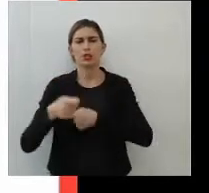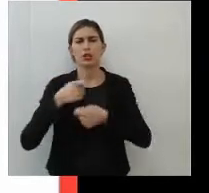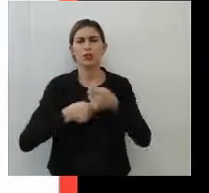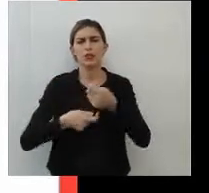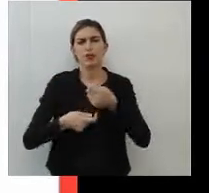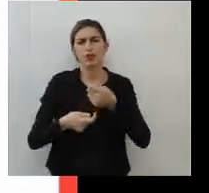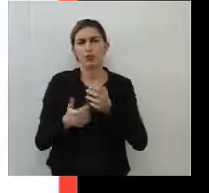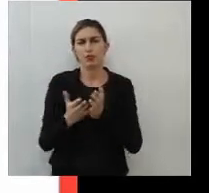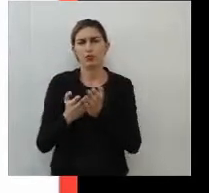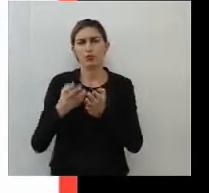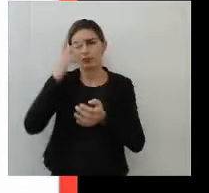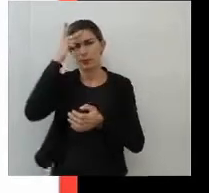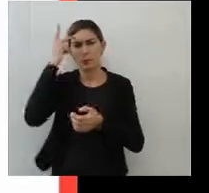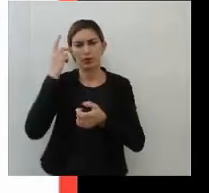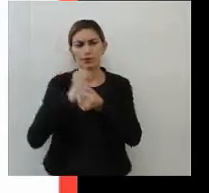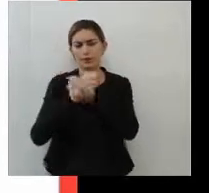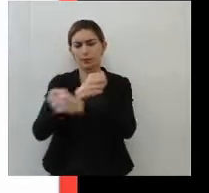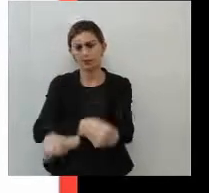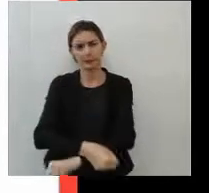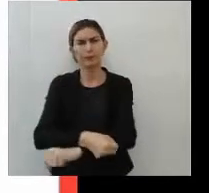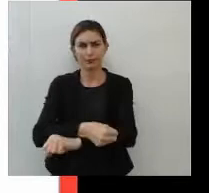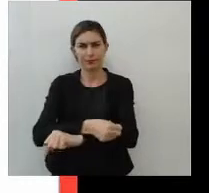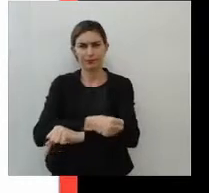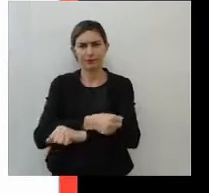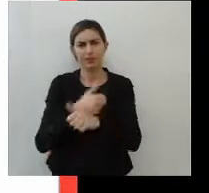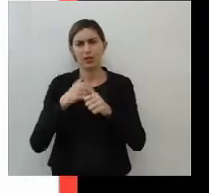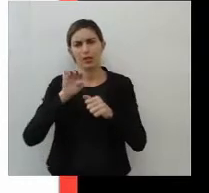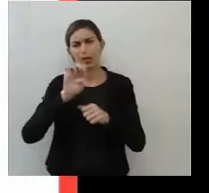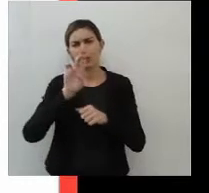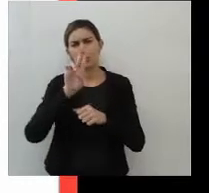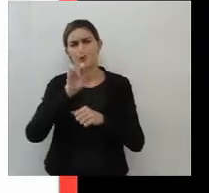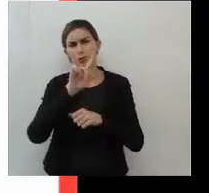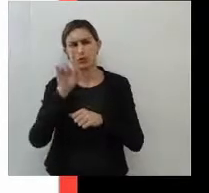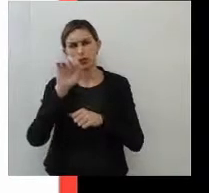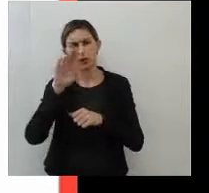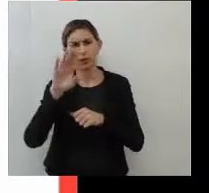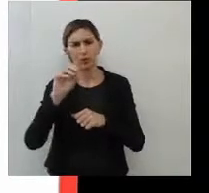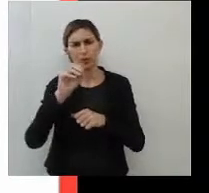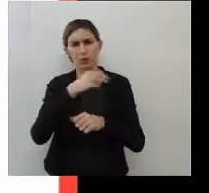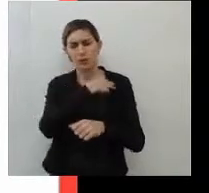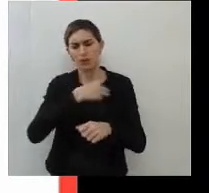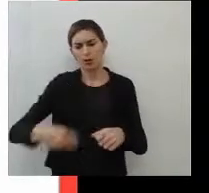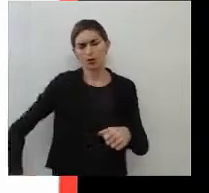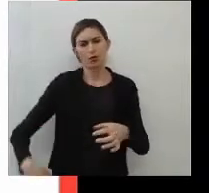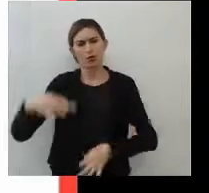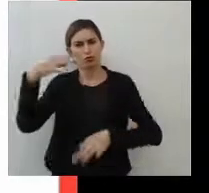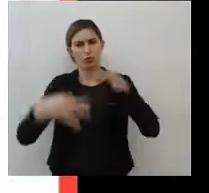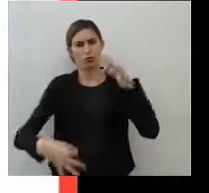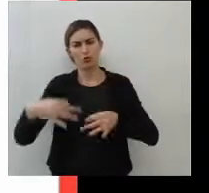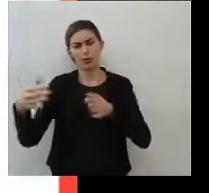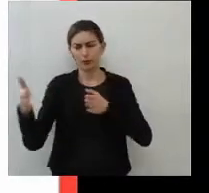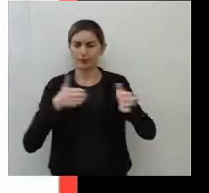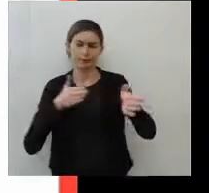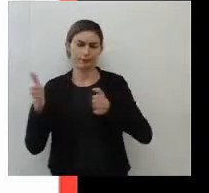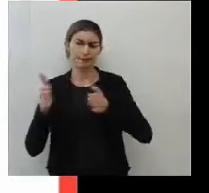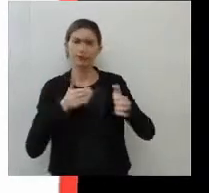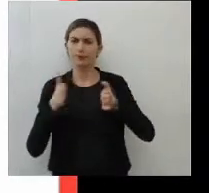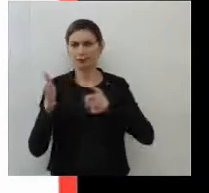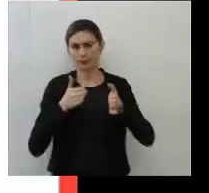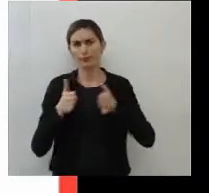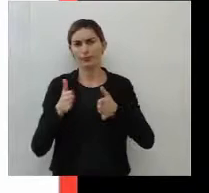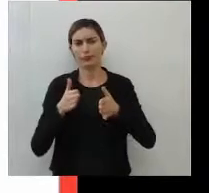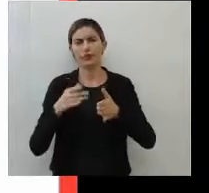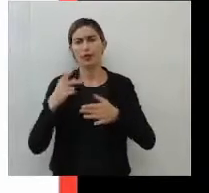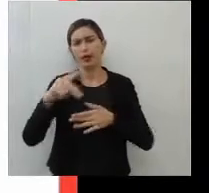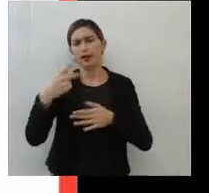pessoas escravizadas. Tá bem? Eusébio de Queiroz foi um ministro da Justiça daquele período e